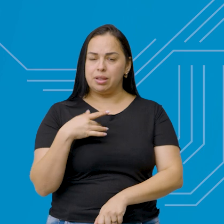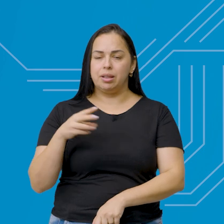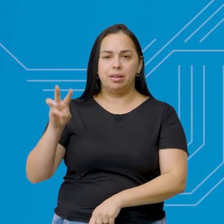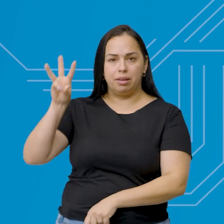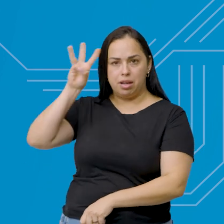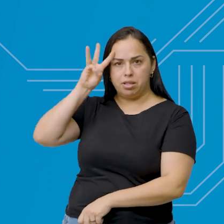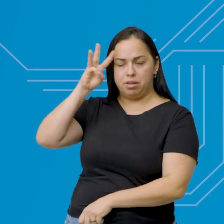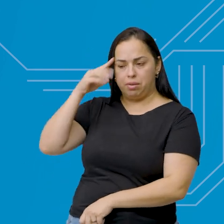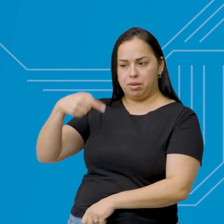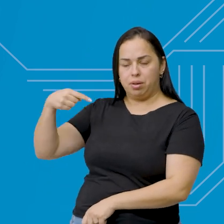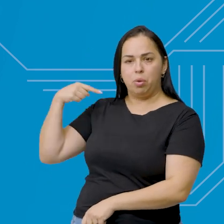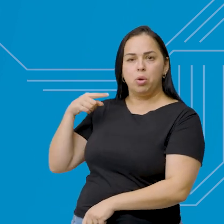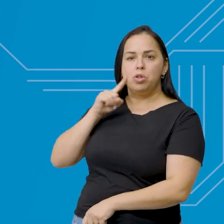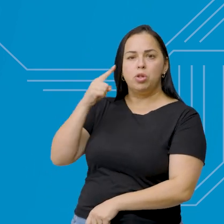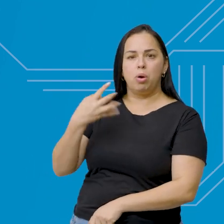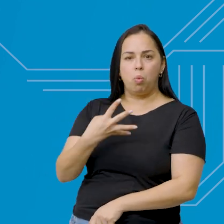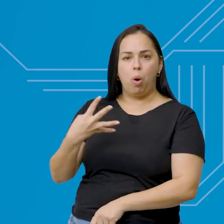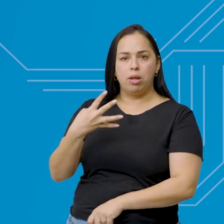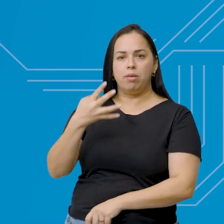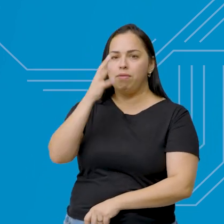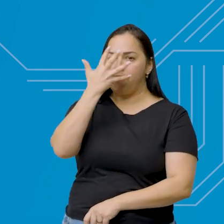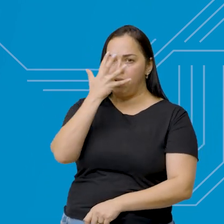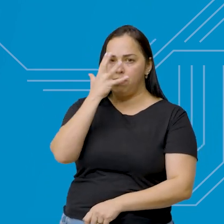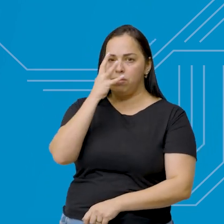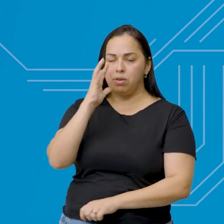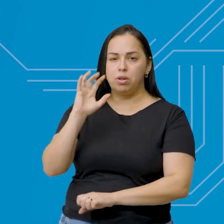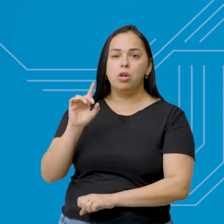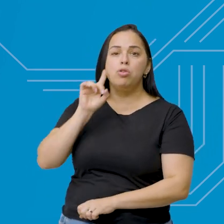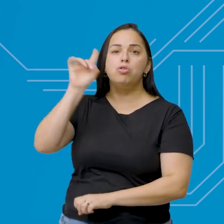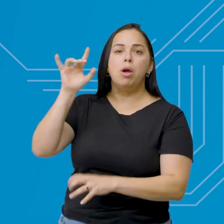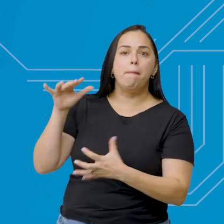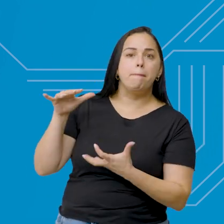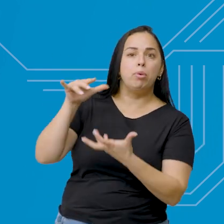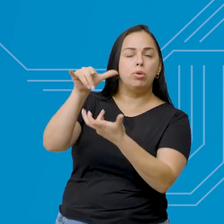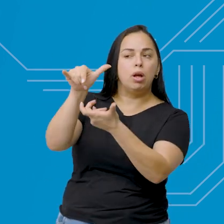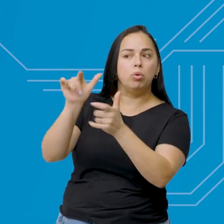Na terça-feira passada, 4 de fevereiro, foi comemorado o Dia